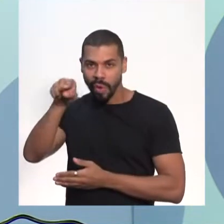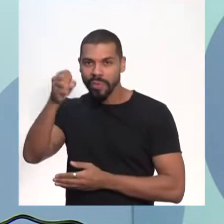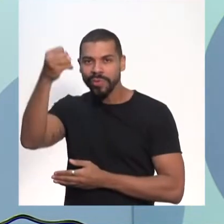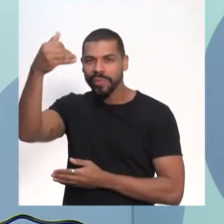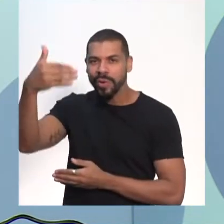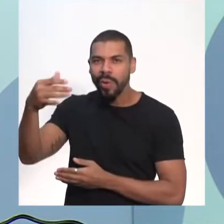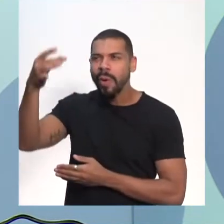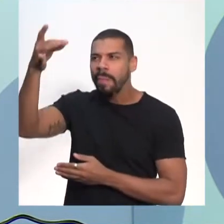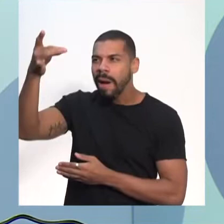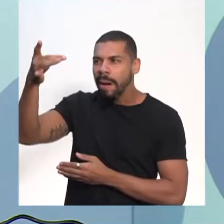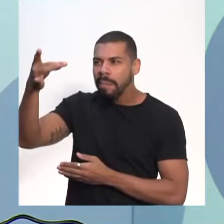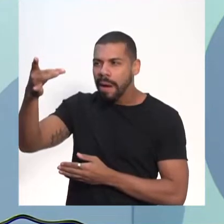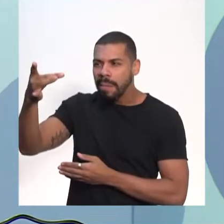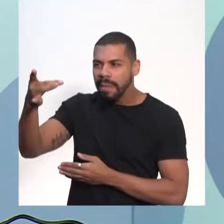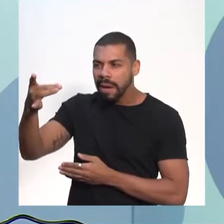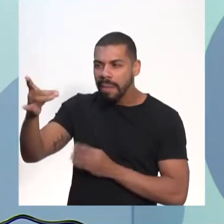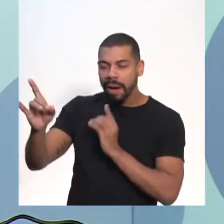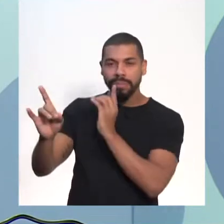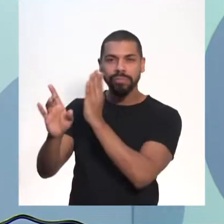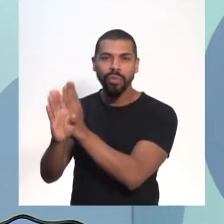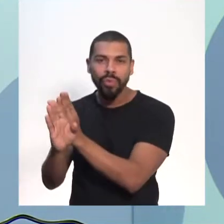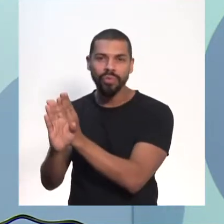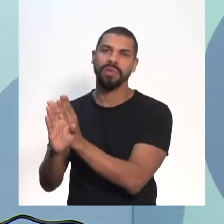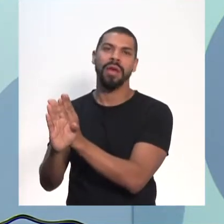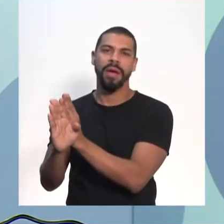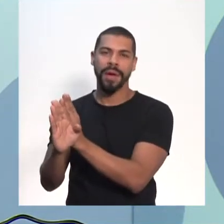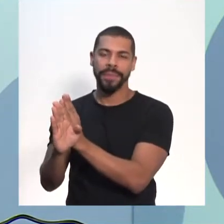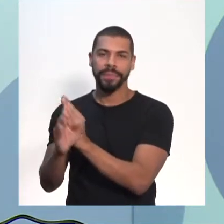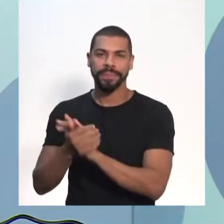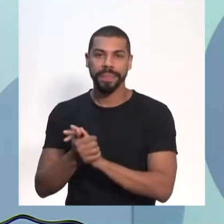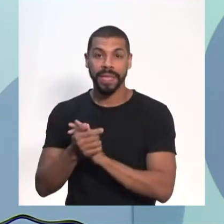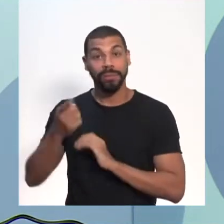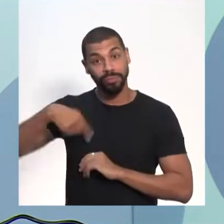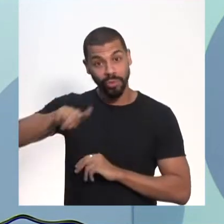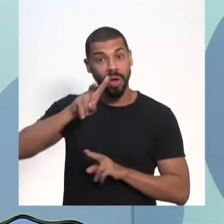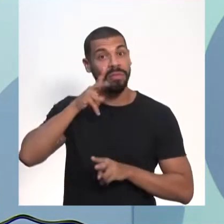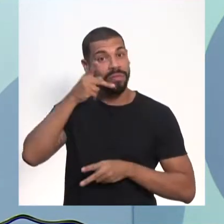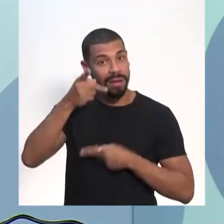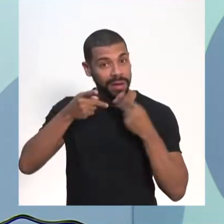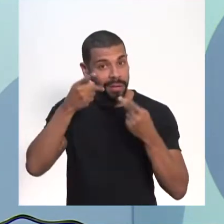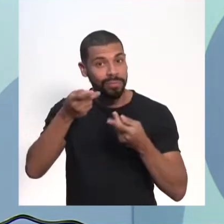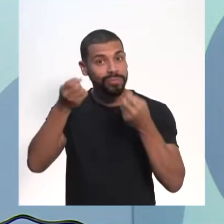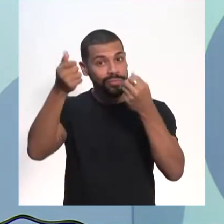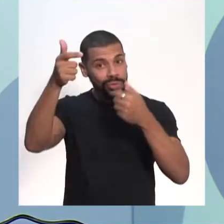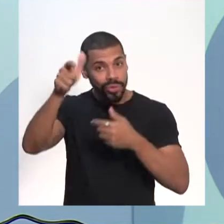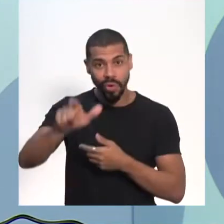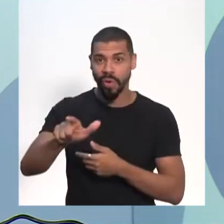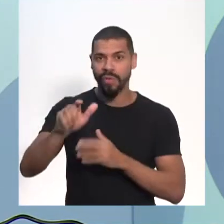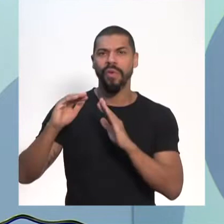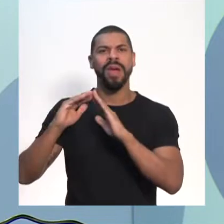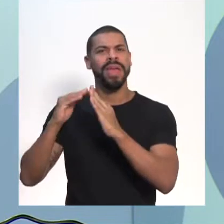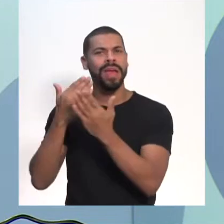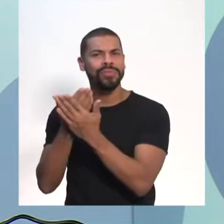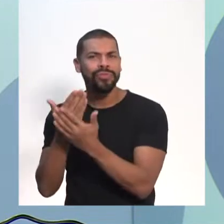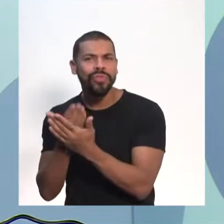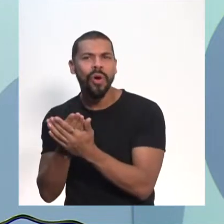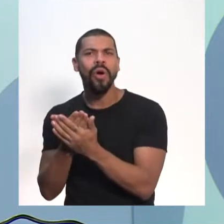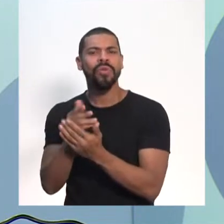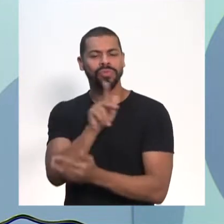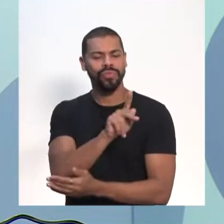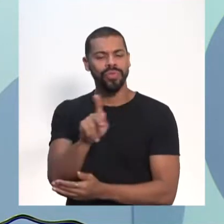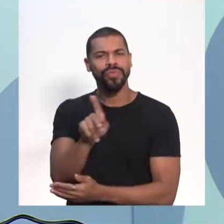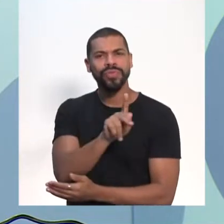como conseguir encontrar. Então, a gente reforça que as escolas, que os professores